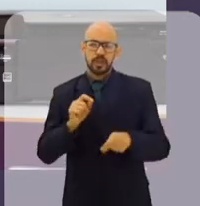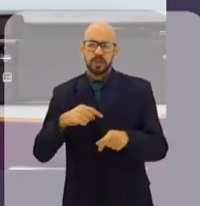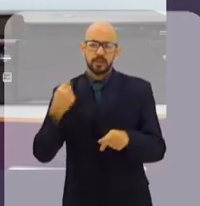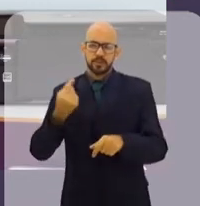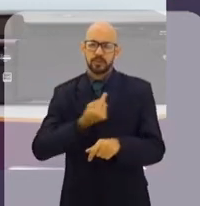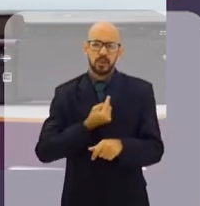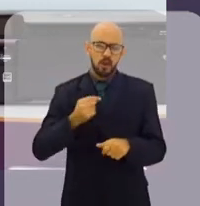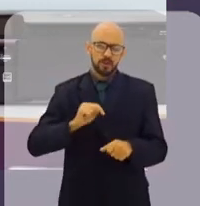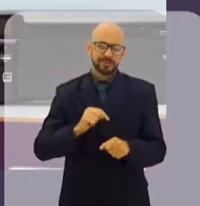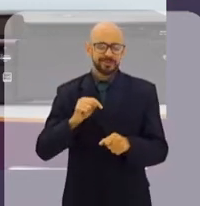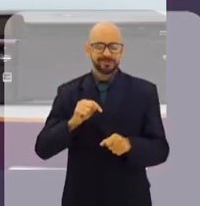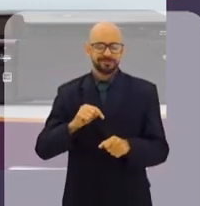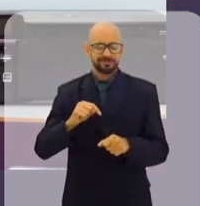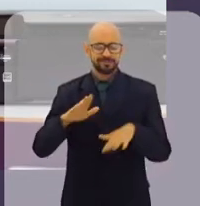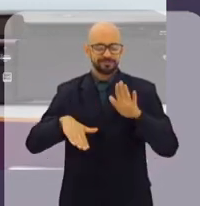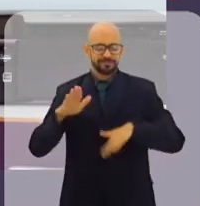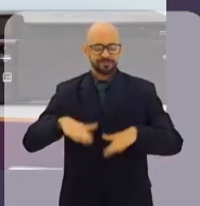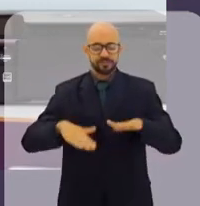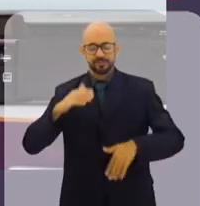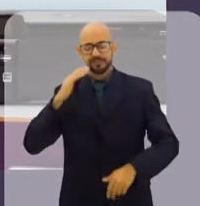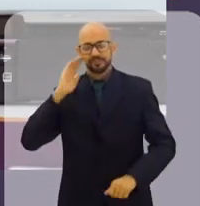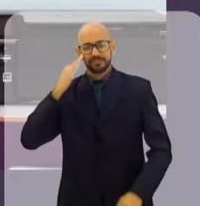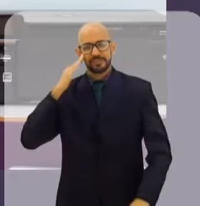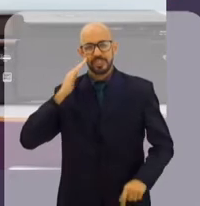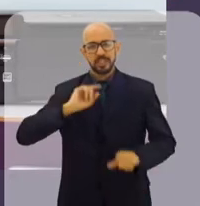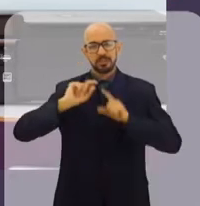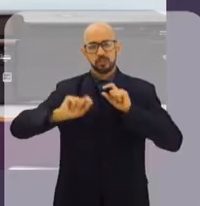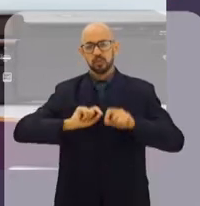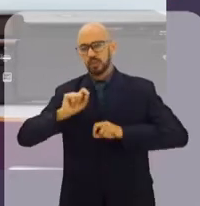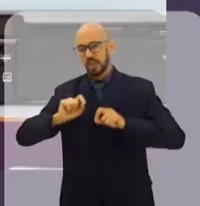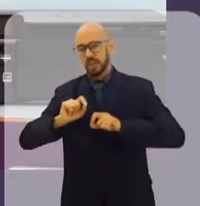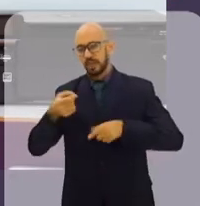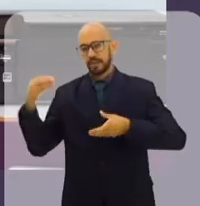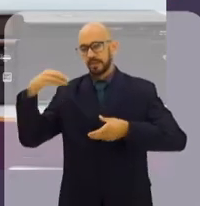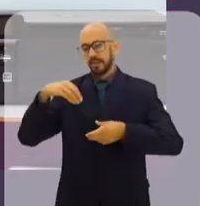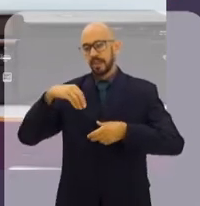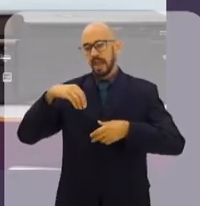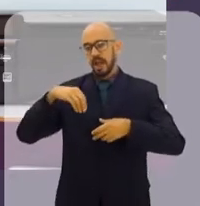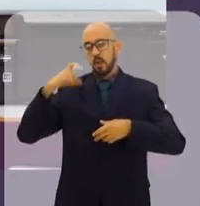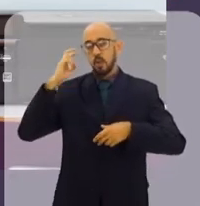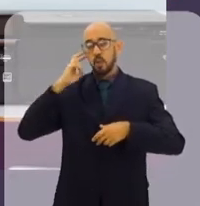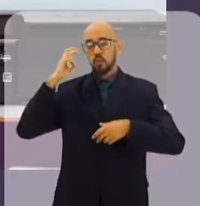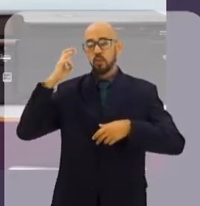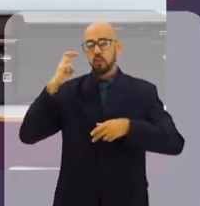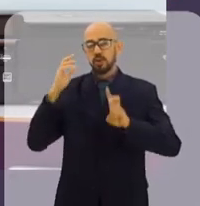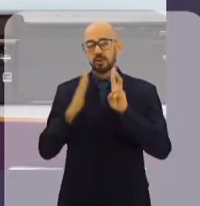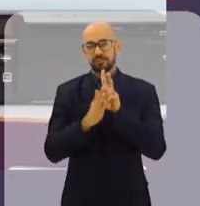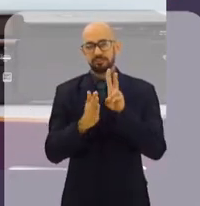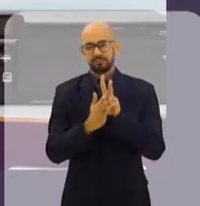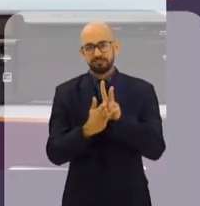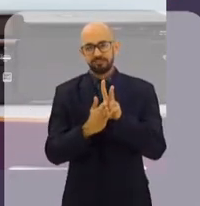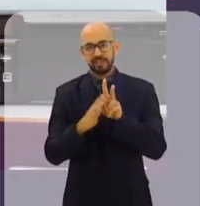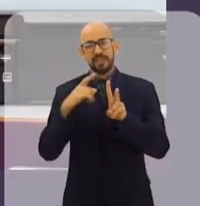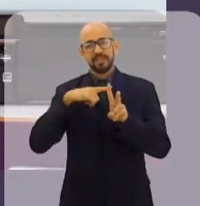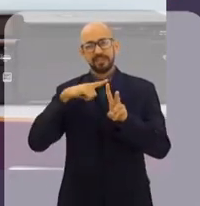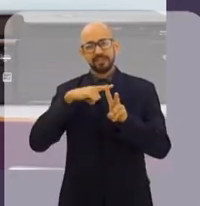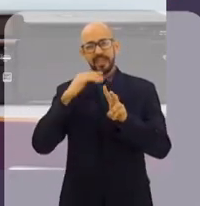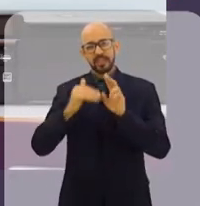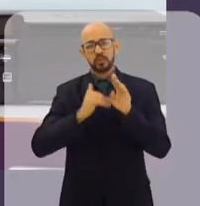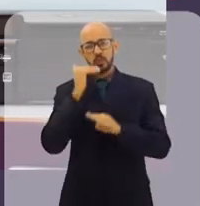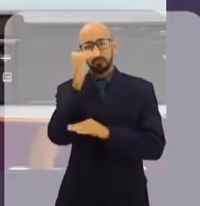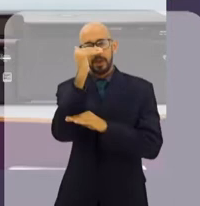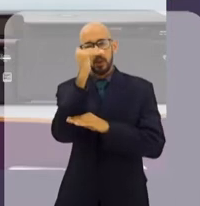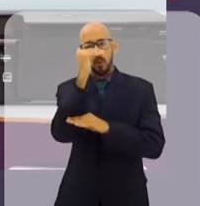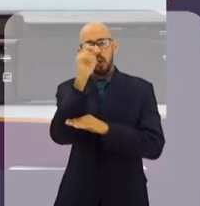a gente é levado a entender que dentro da cultura indígena existem culturas superiores